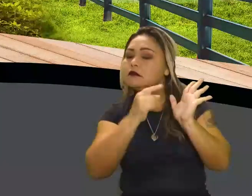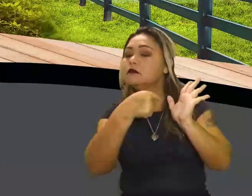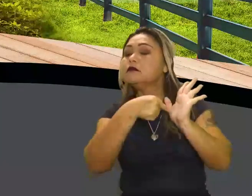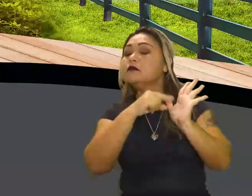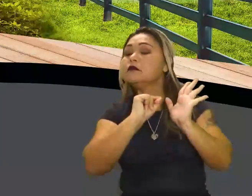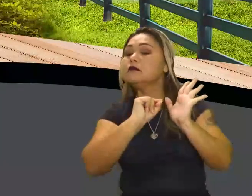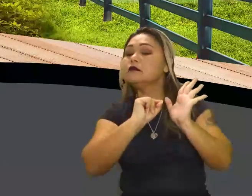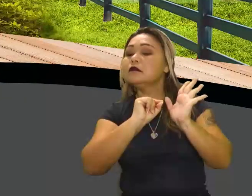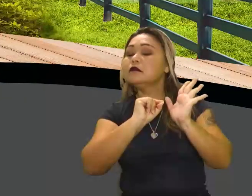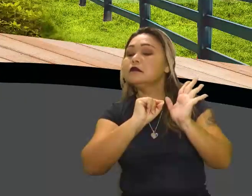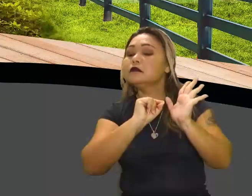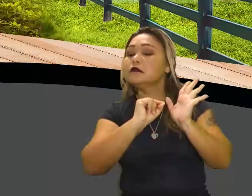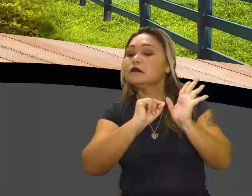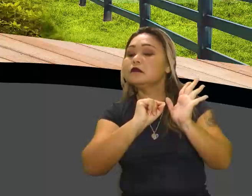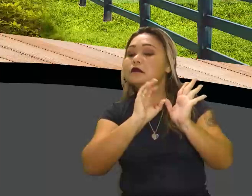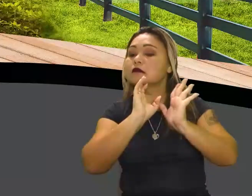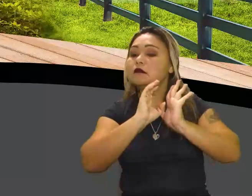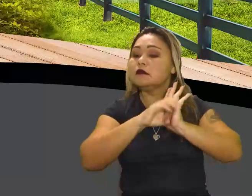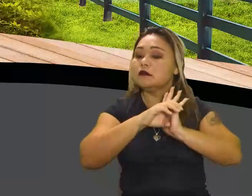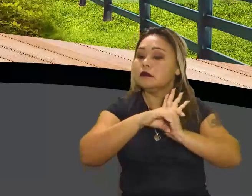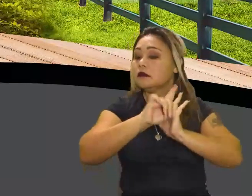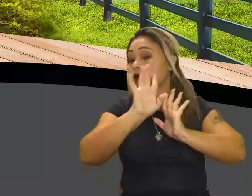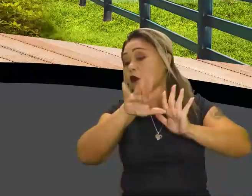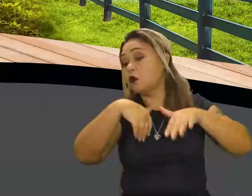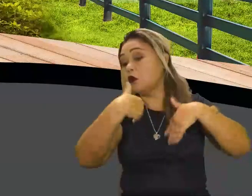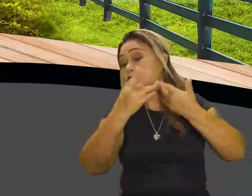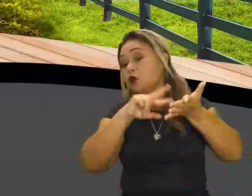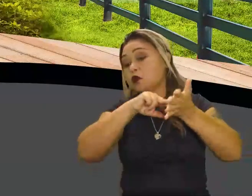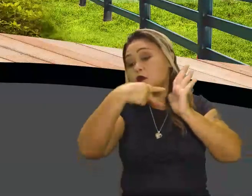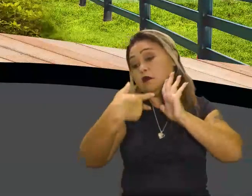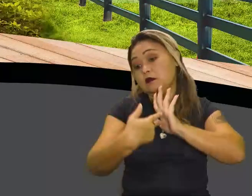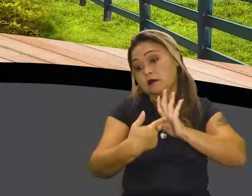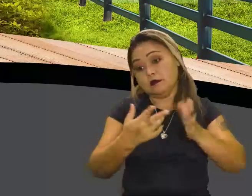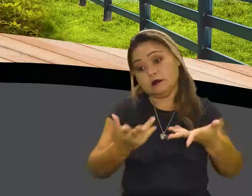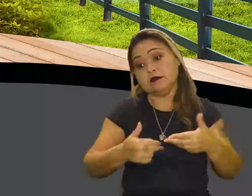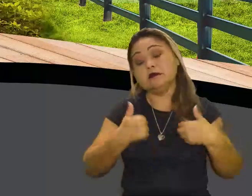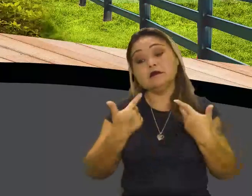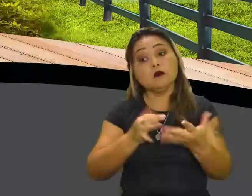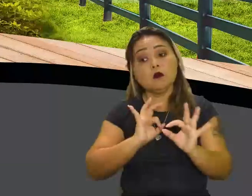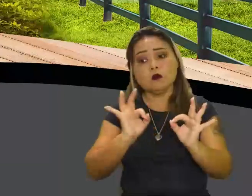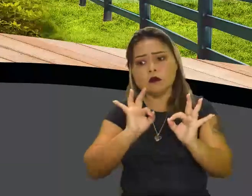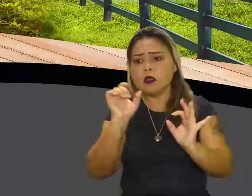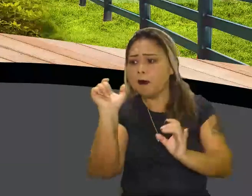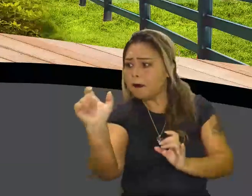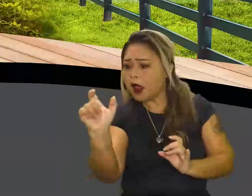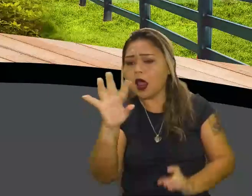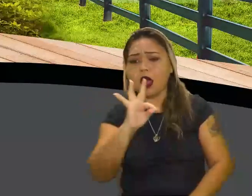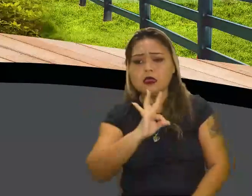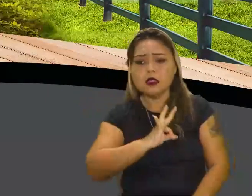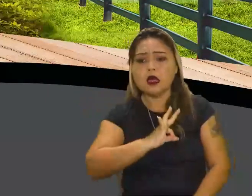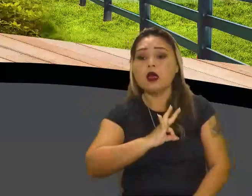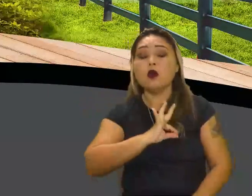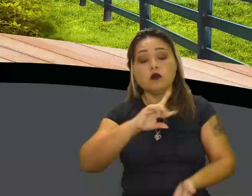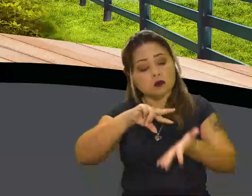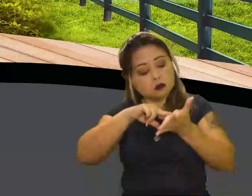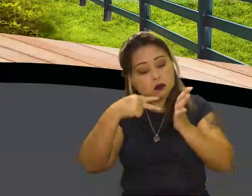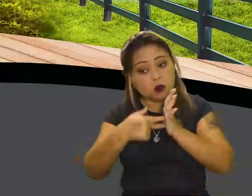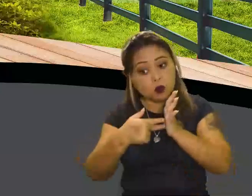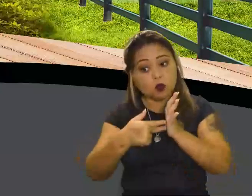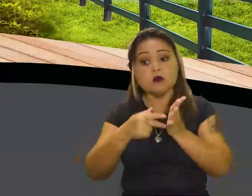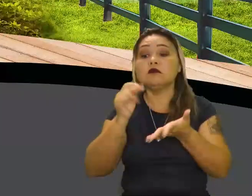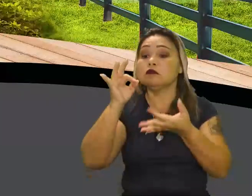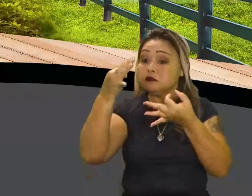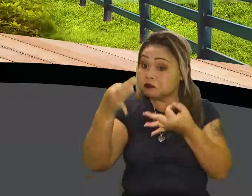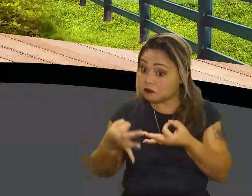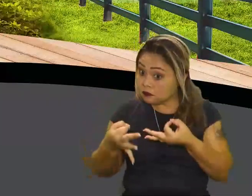quê? O conceito ou o significado. Se você não colocou o termo técnico, você colocou o significado dele, está